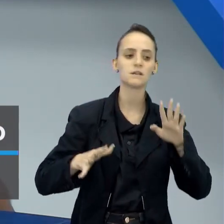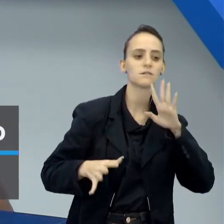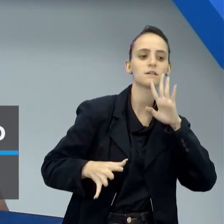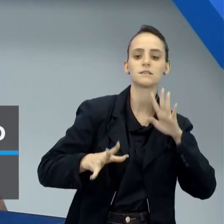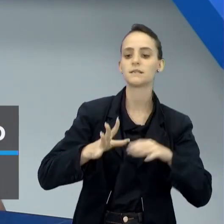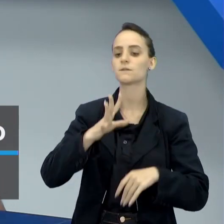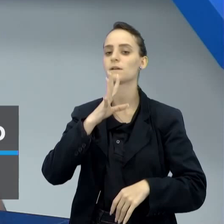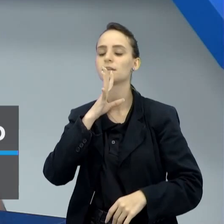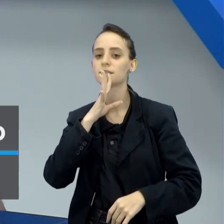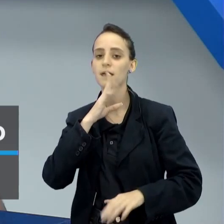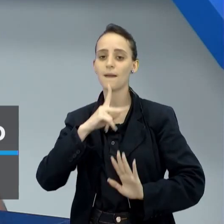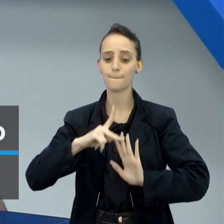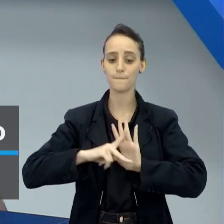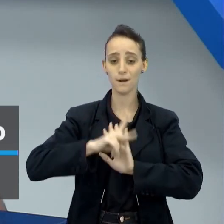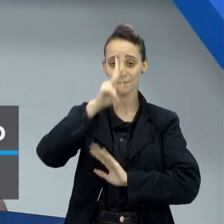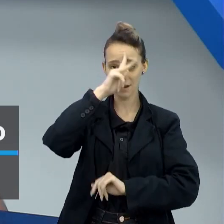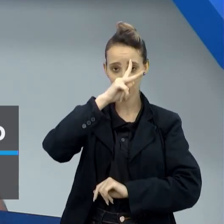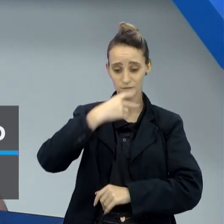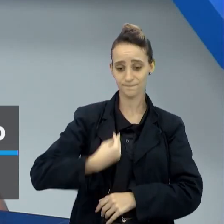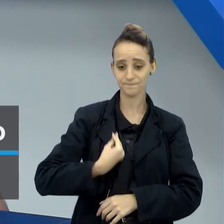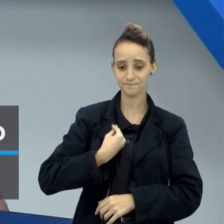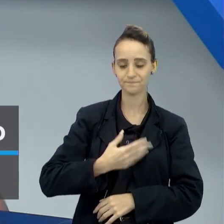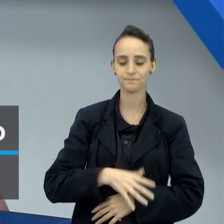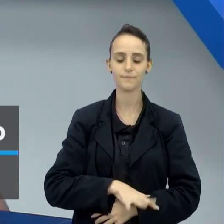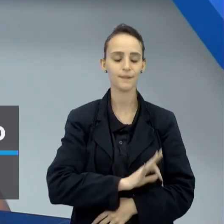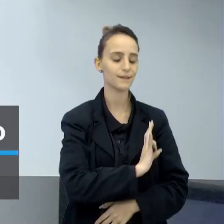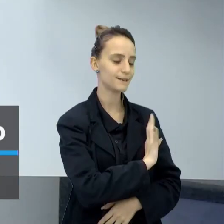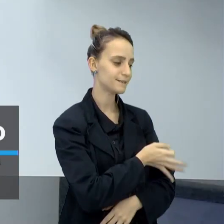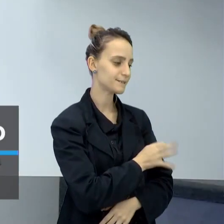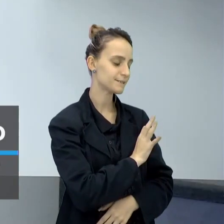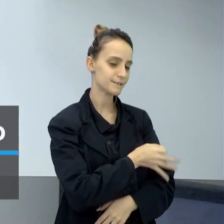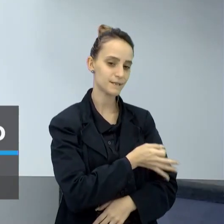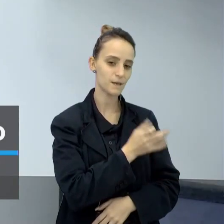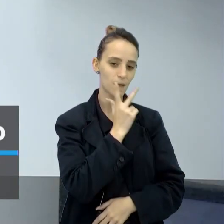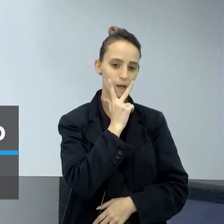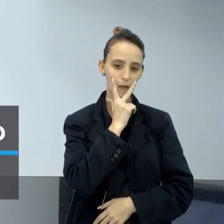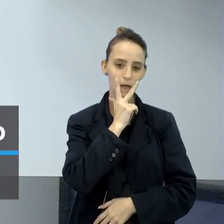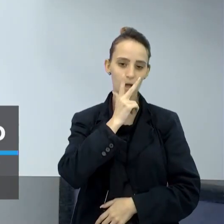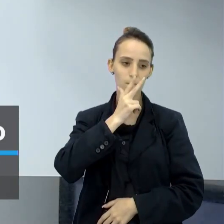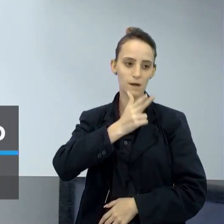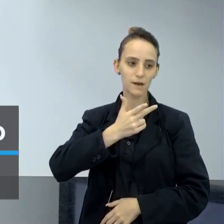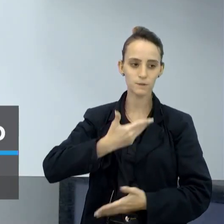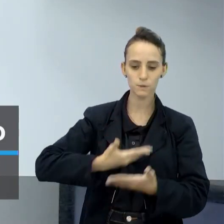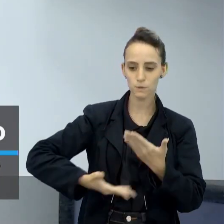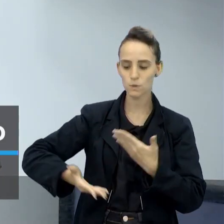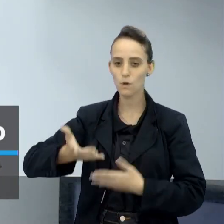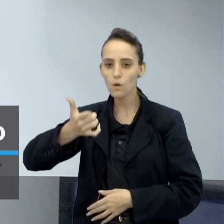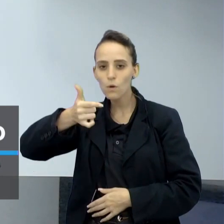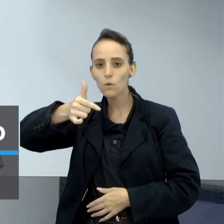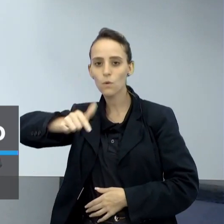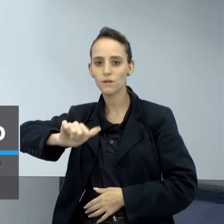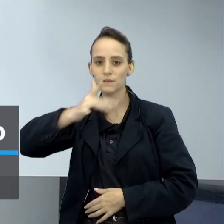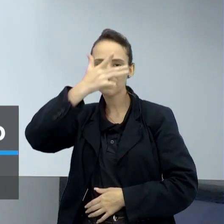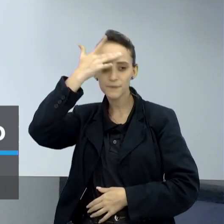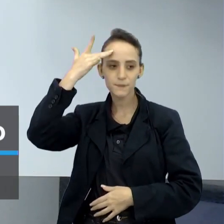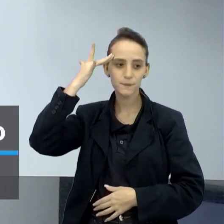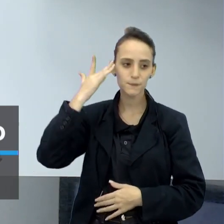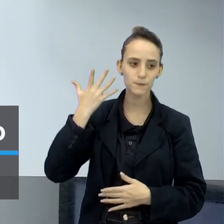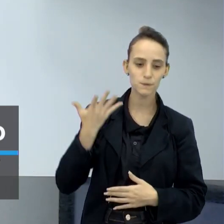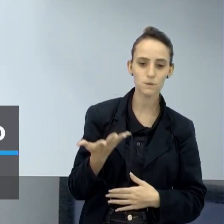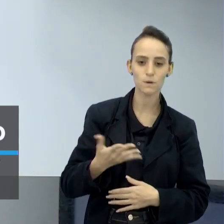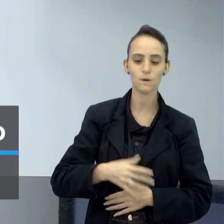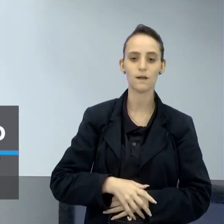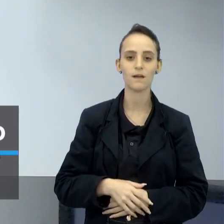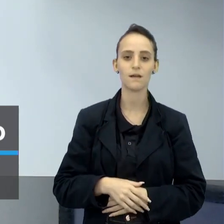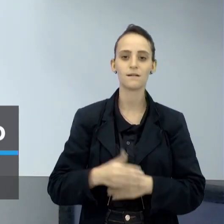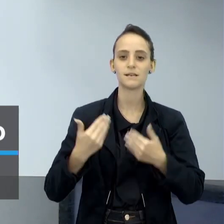correspondem com a nossa história. Exatamente, a gente já acaba envolvendo o engajamento com o outro, a iniciativa social, a abertura ao